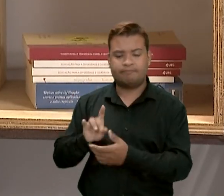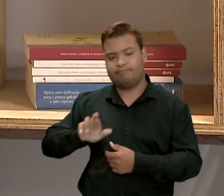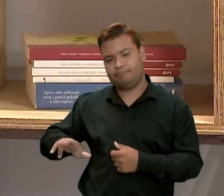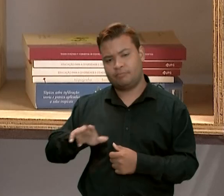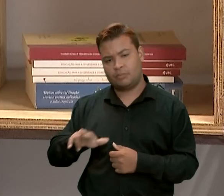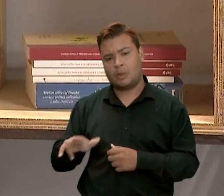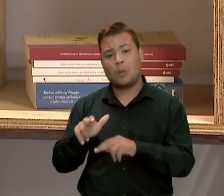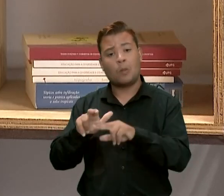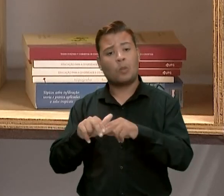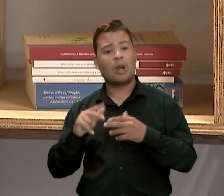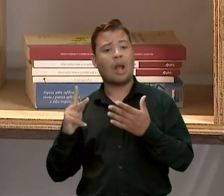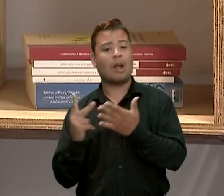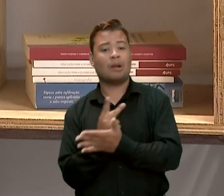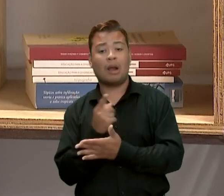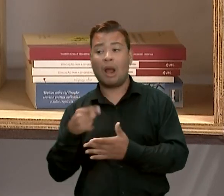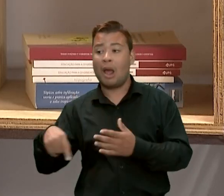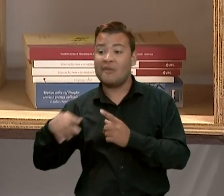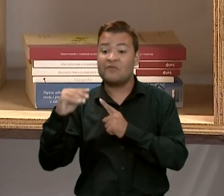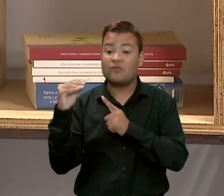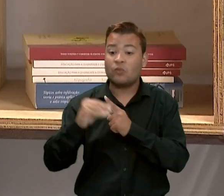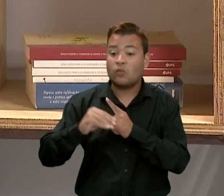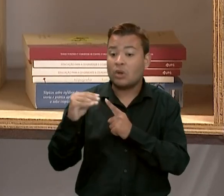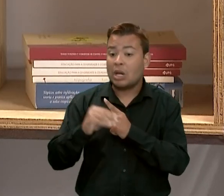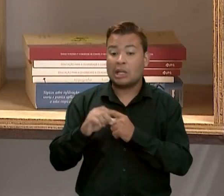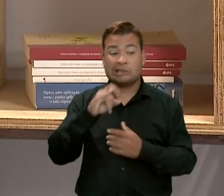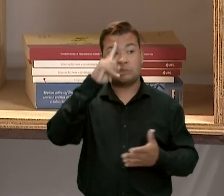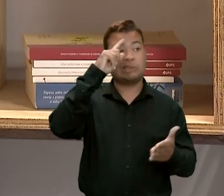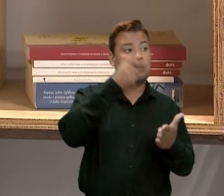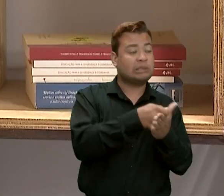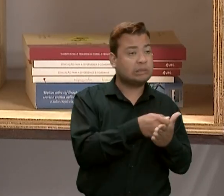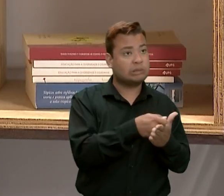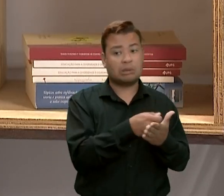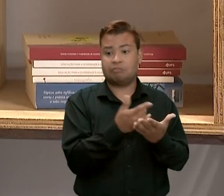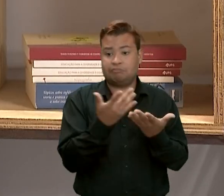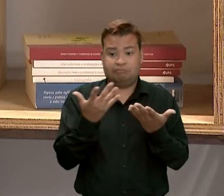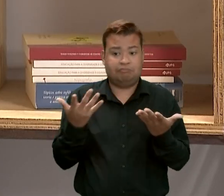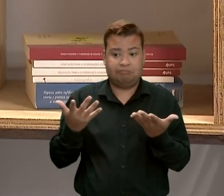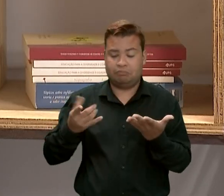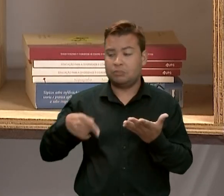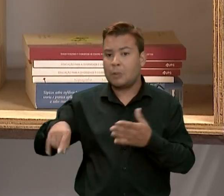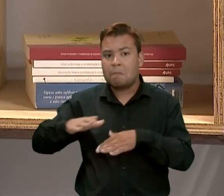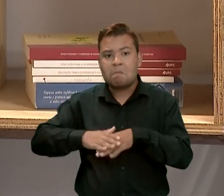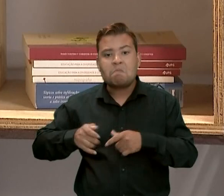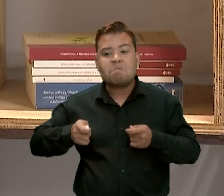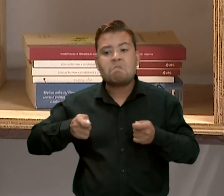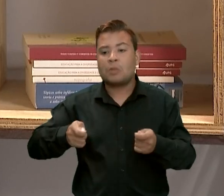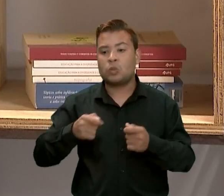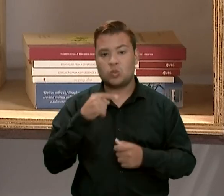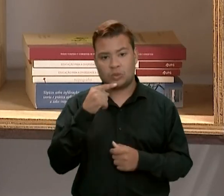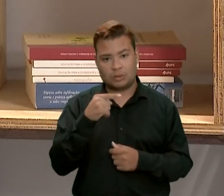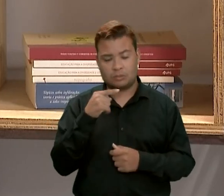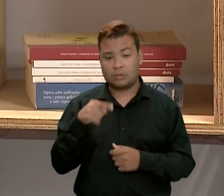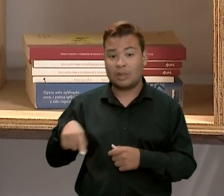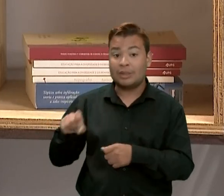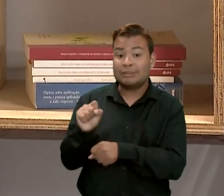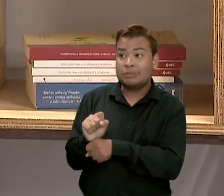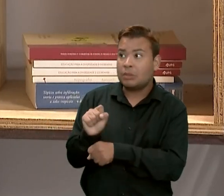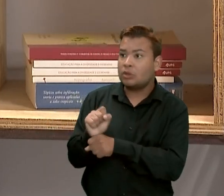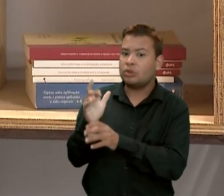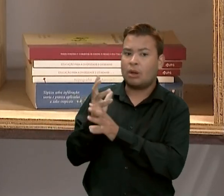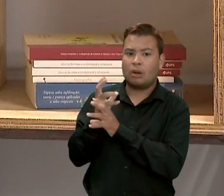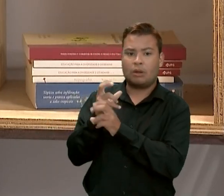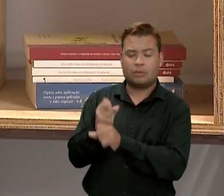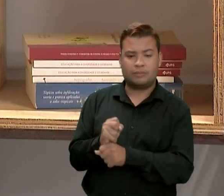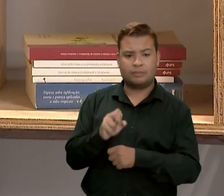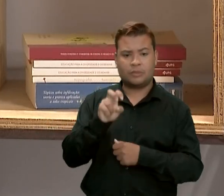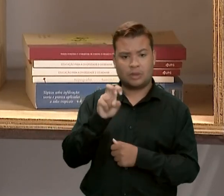muito vulneráveis a qualquer decisão que seja tomada. E essa espera, né, de 523 anos, né,